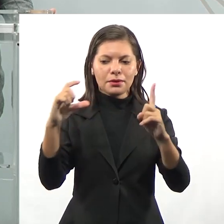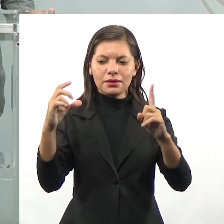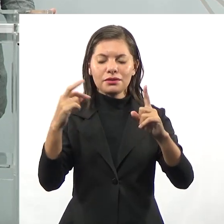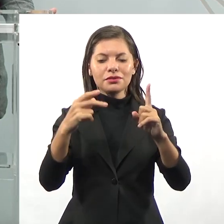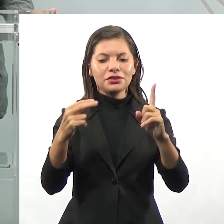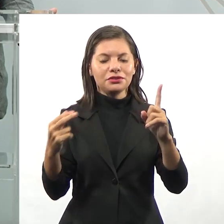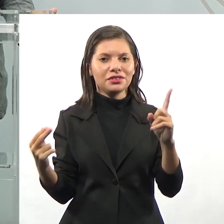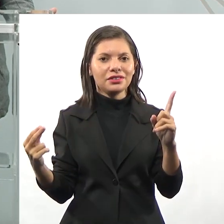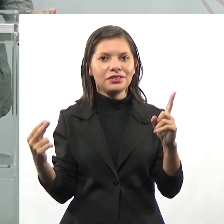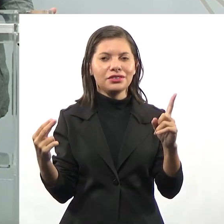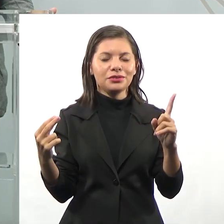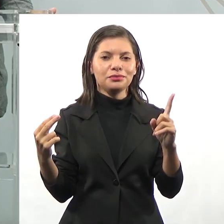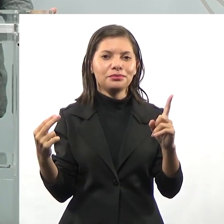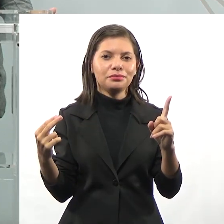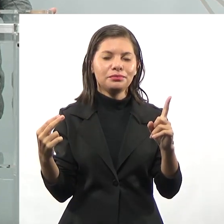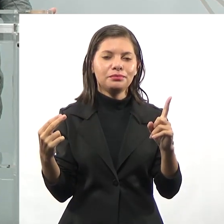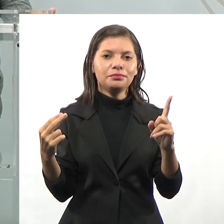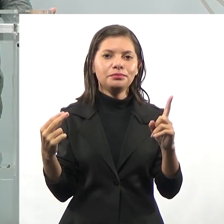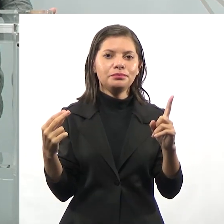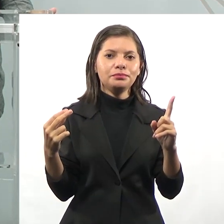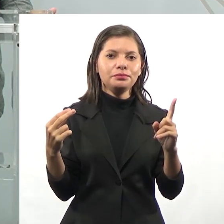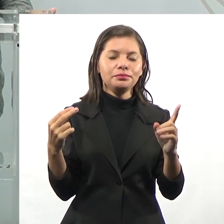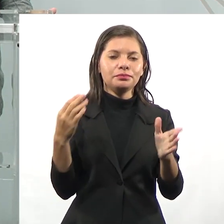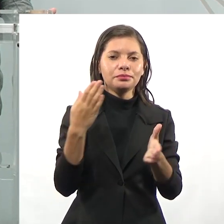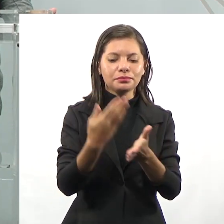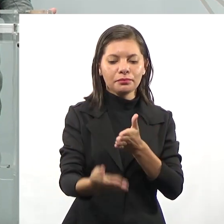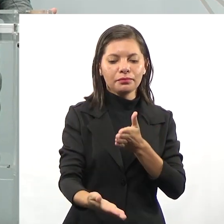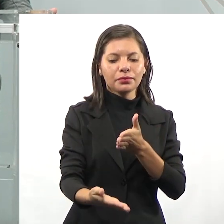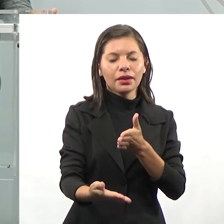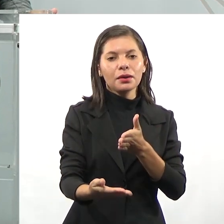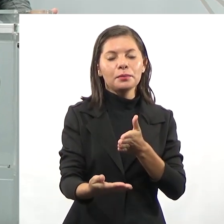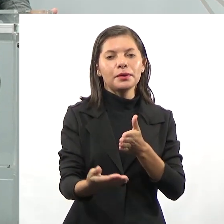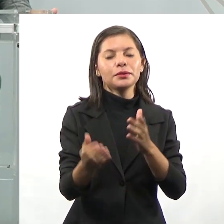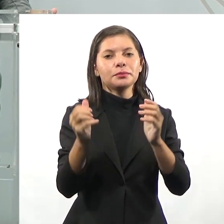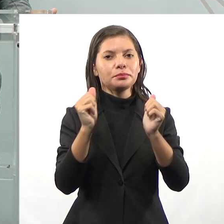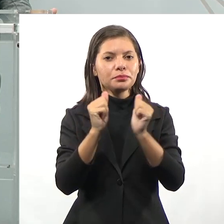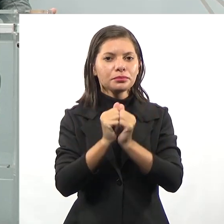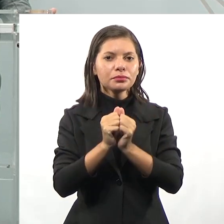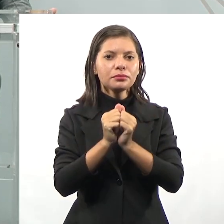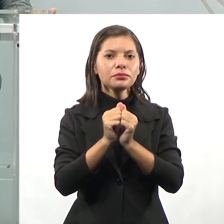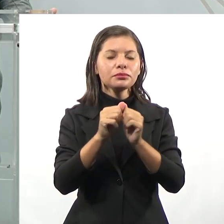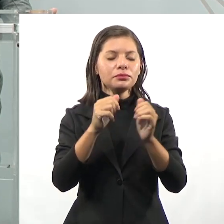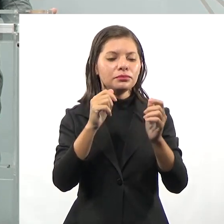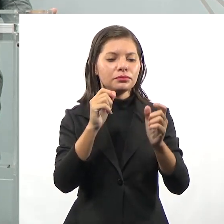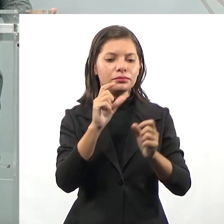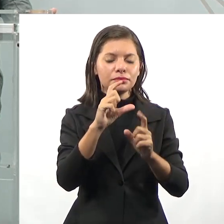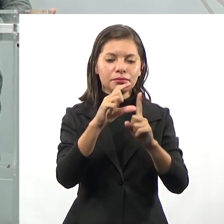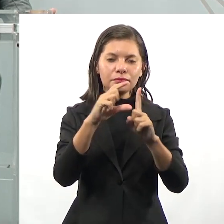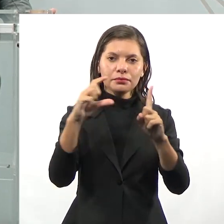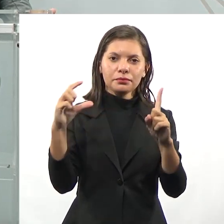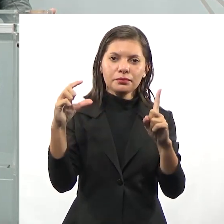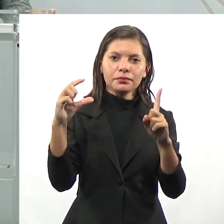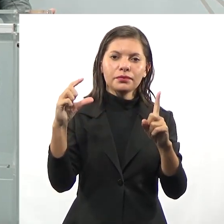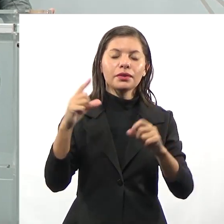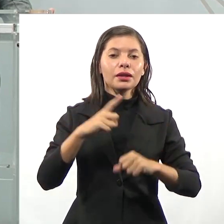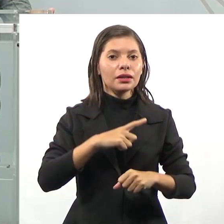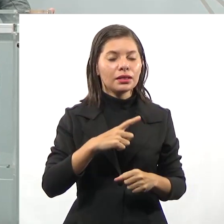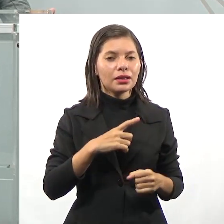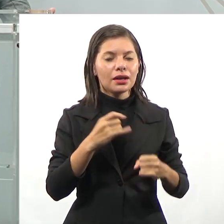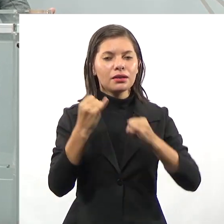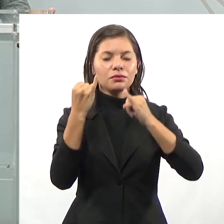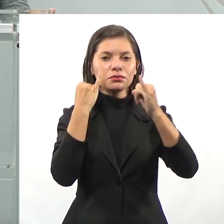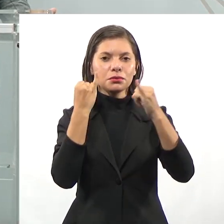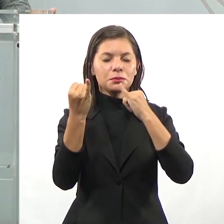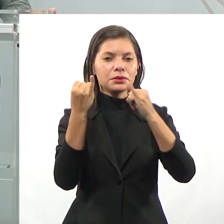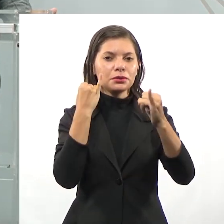pode estar diferente. Quando você usa o asterisco, você pede para algo aproximado daquela grafia. Então